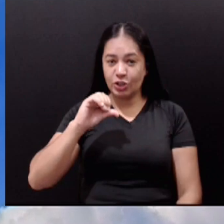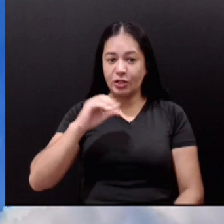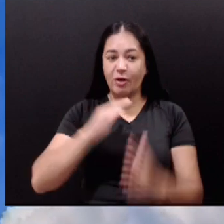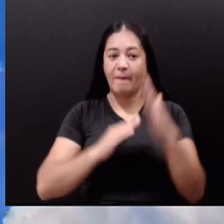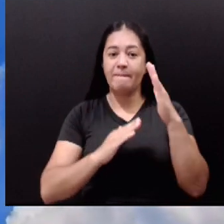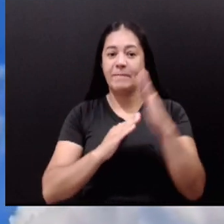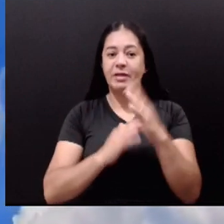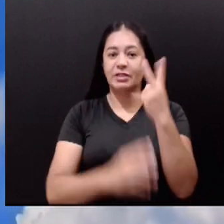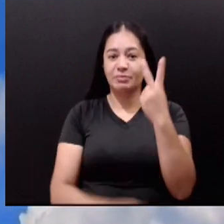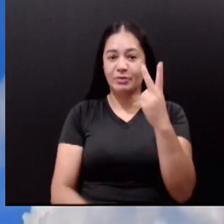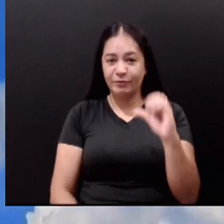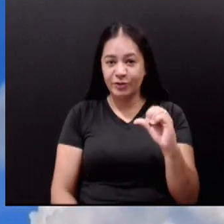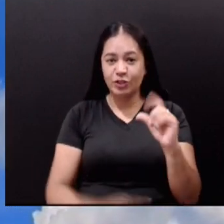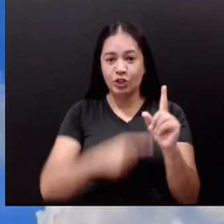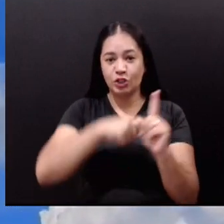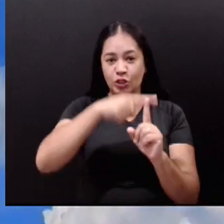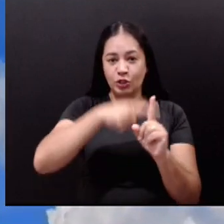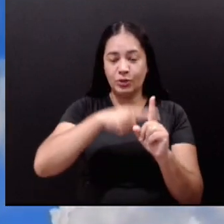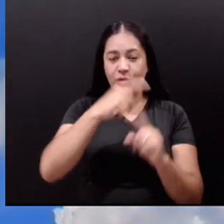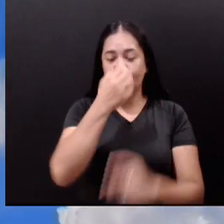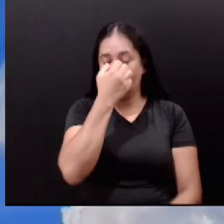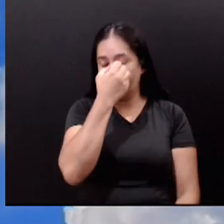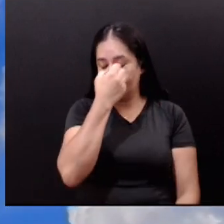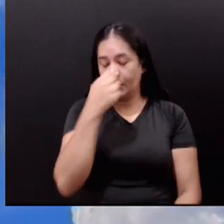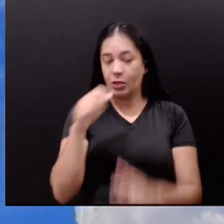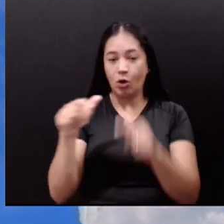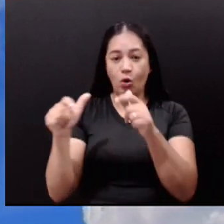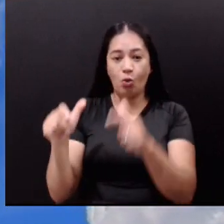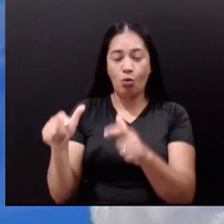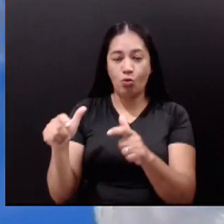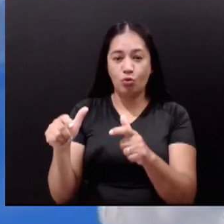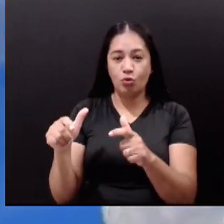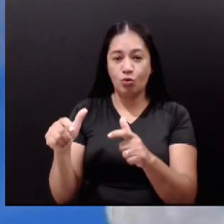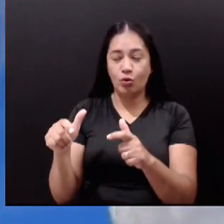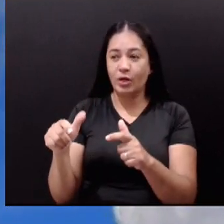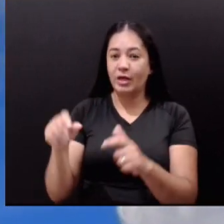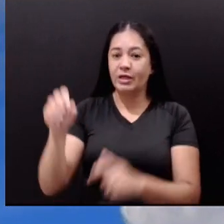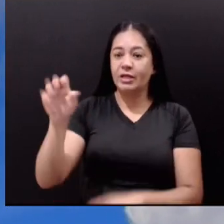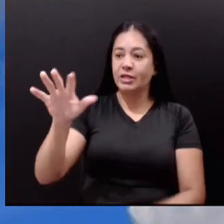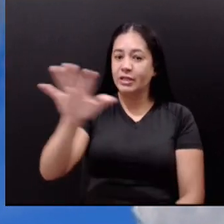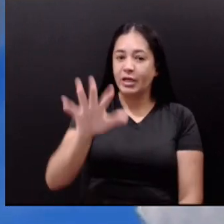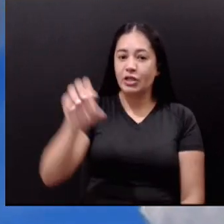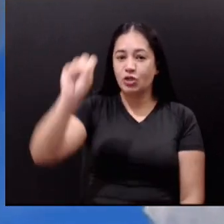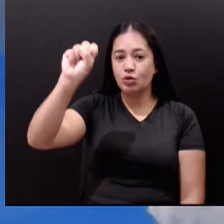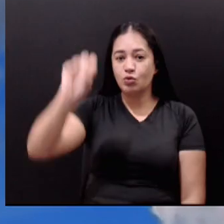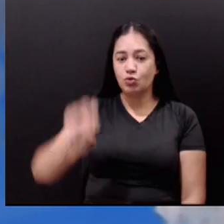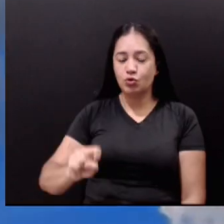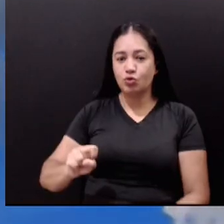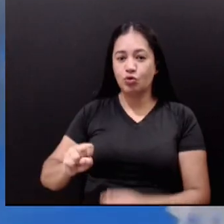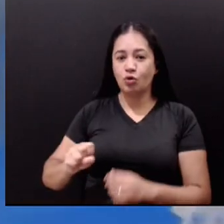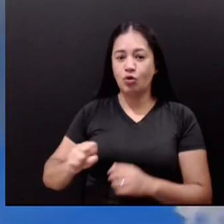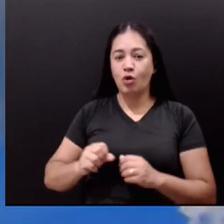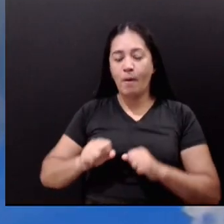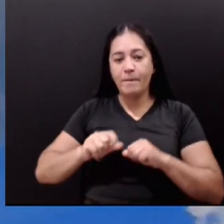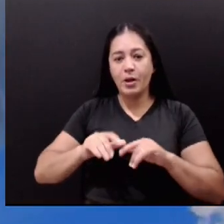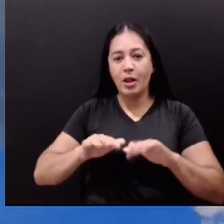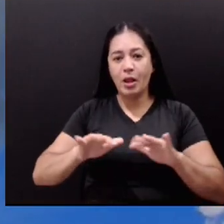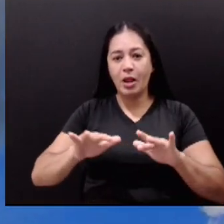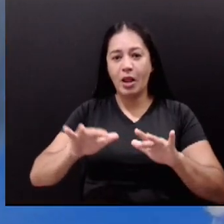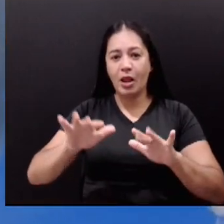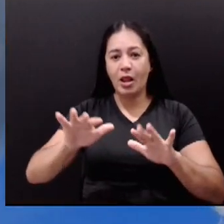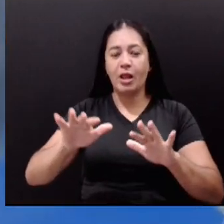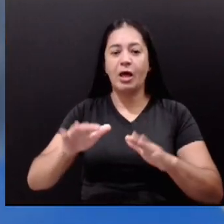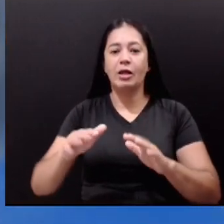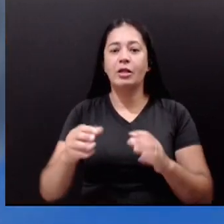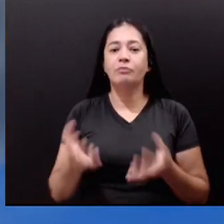gente, uma área de baixa pressão que se desenvolveu no sul do país avança lentamente em direção ao sudeste brasileiro e proporciona aí a